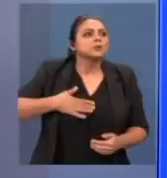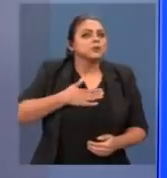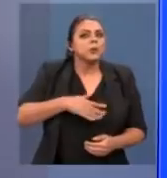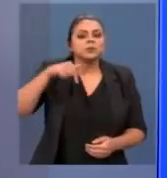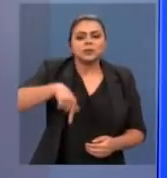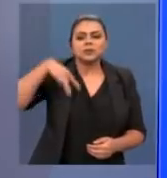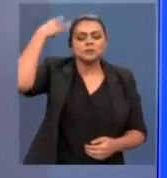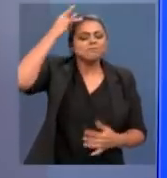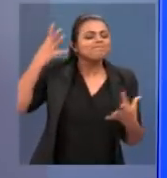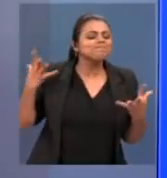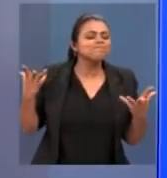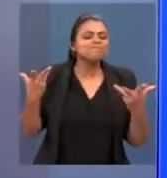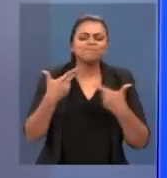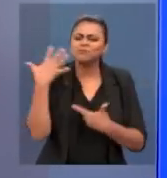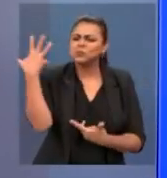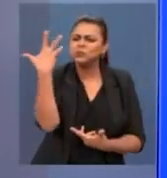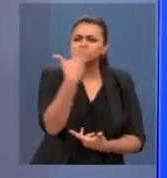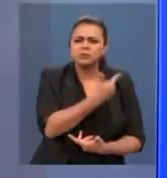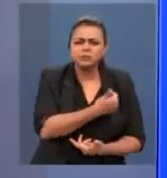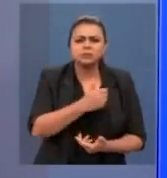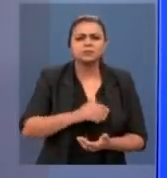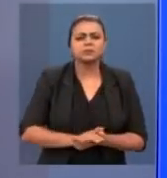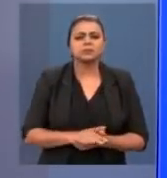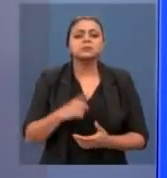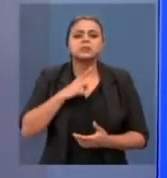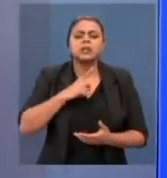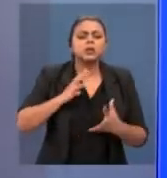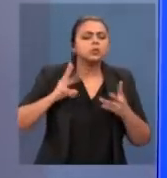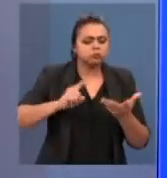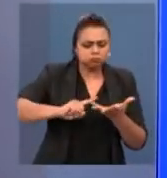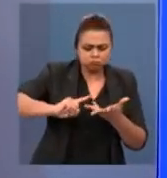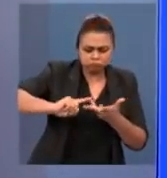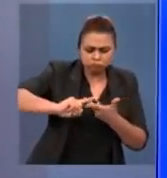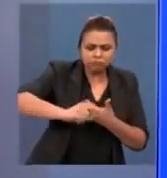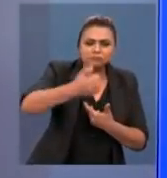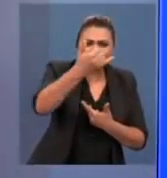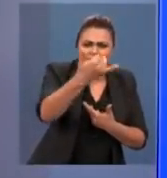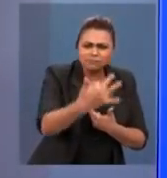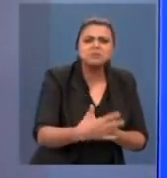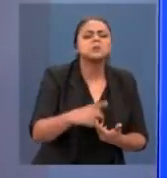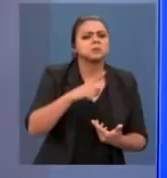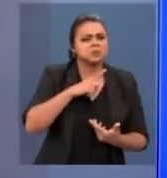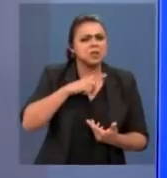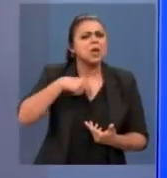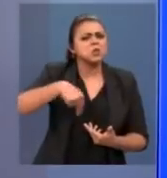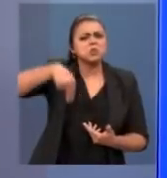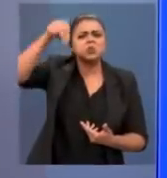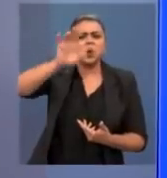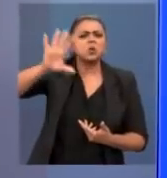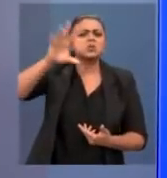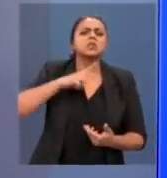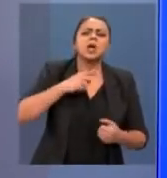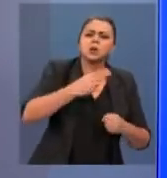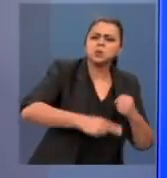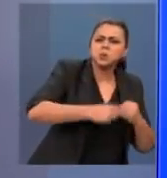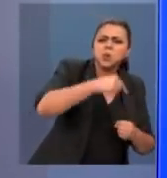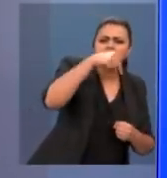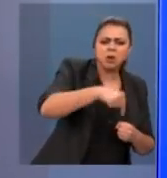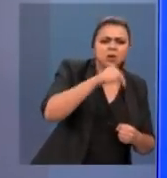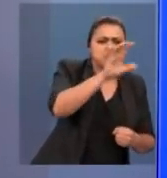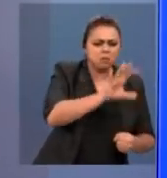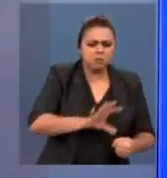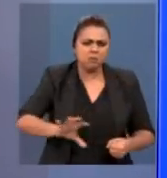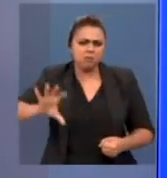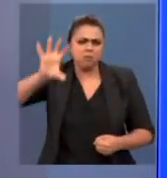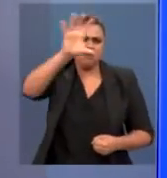maravilhoso está muito bonito que tem tudo isso que vocês acabaram de fallout cumbila no norte o congo espalhado por toda